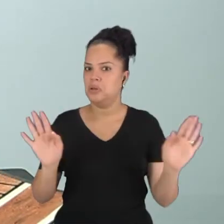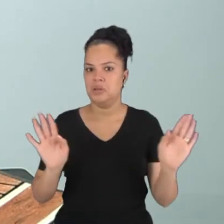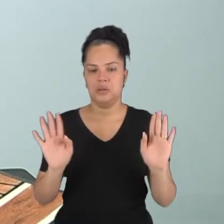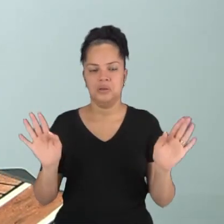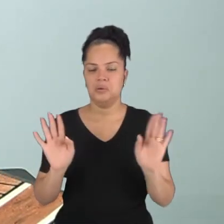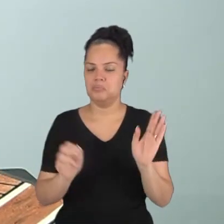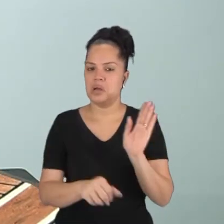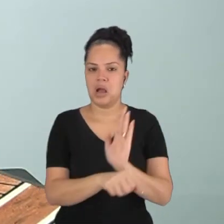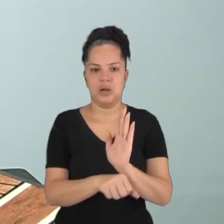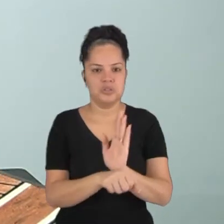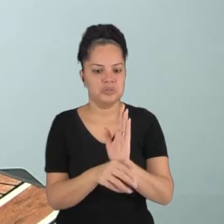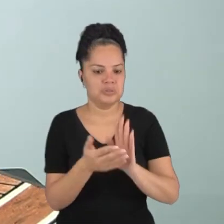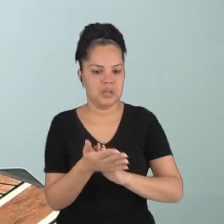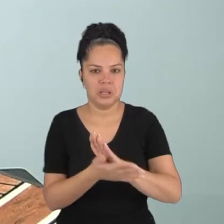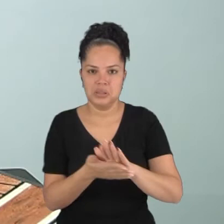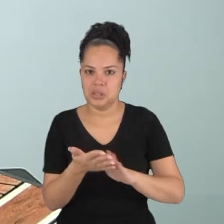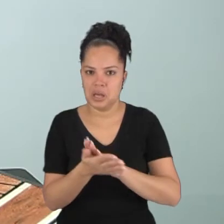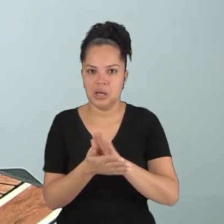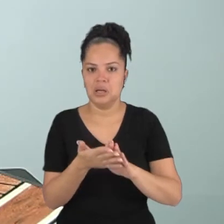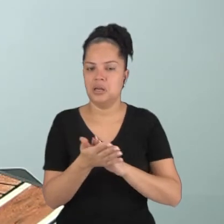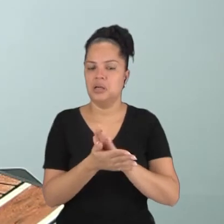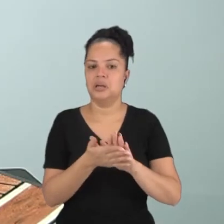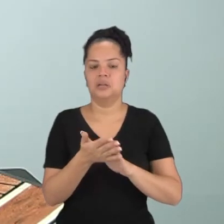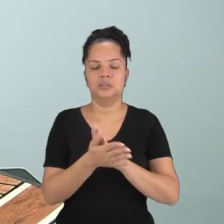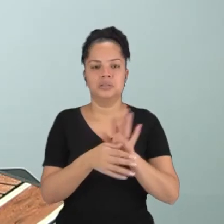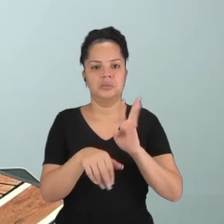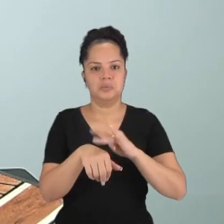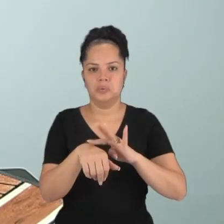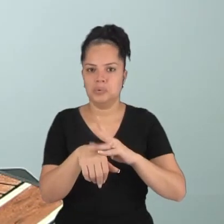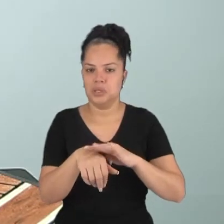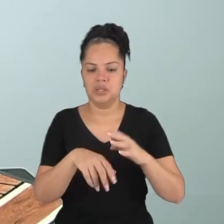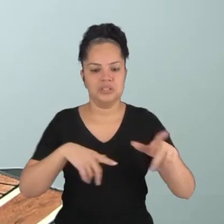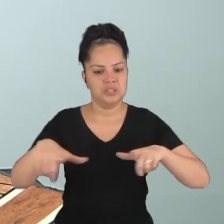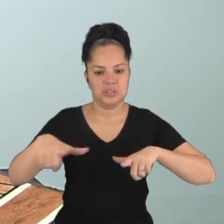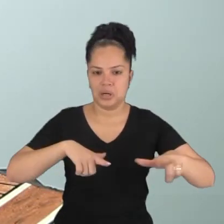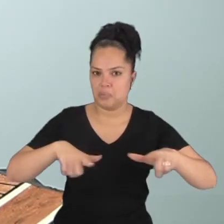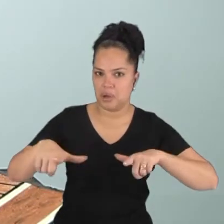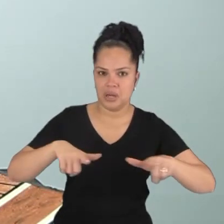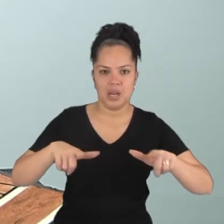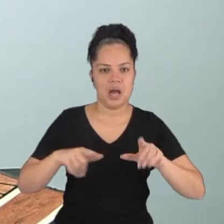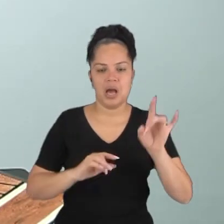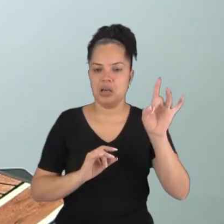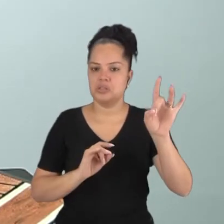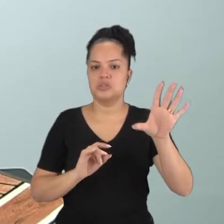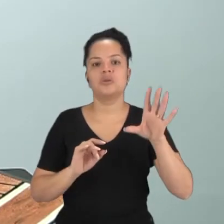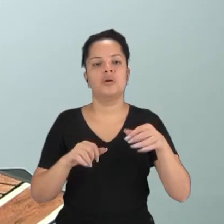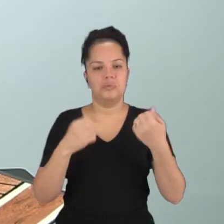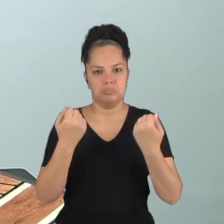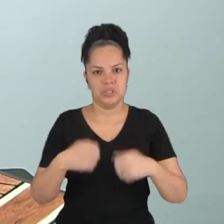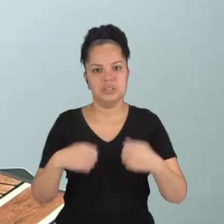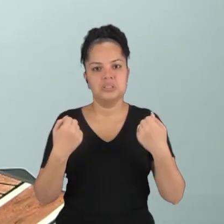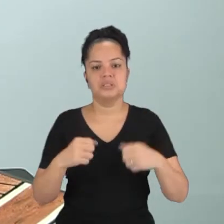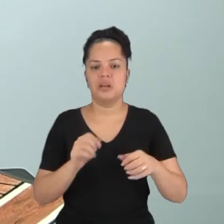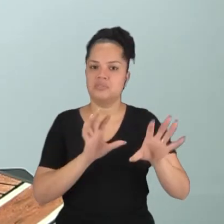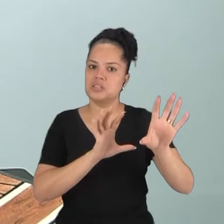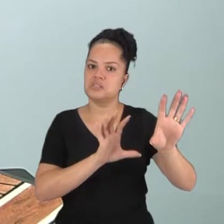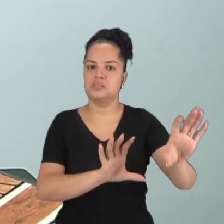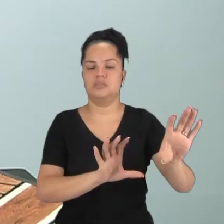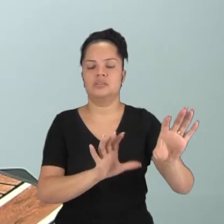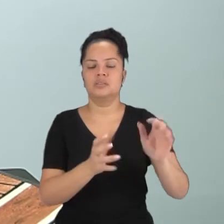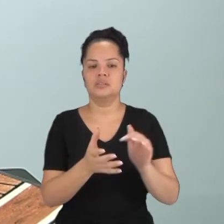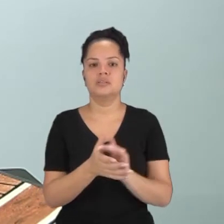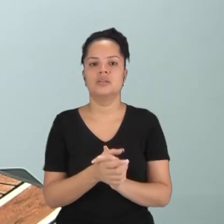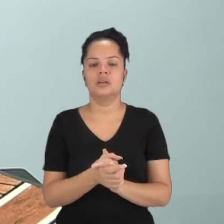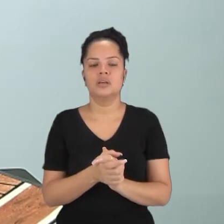né? Não vai ter como trabalhar, então é só uma carga, né? E